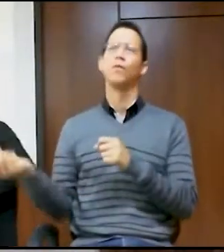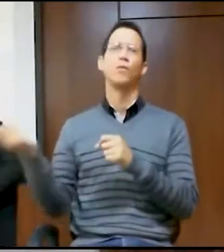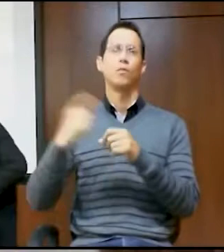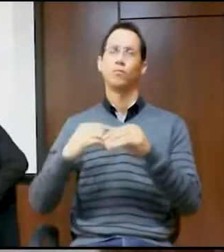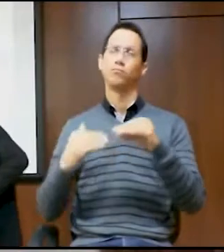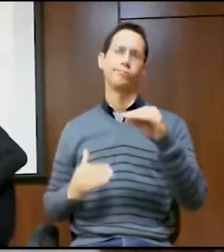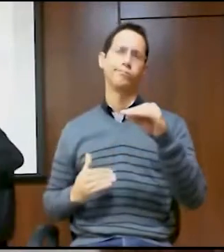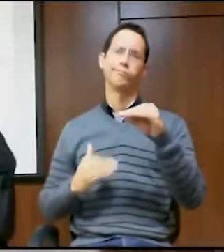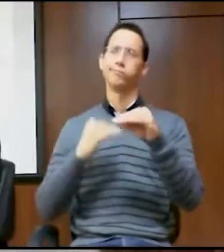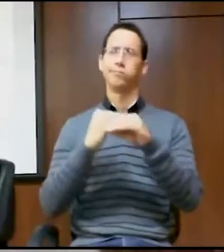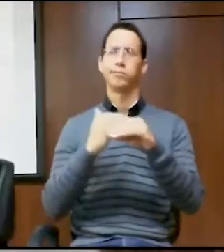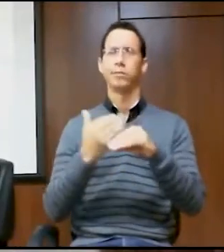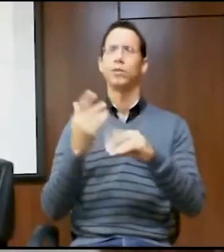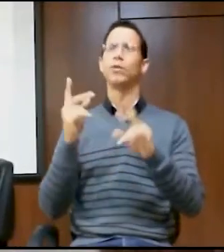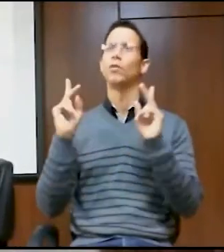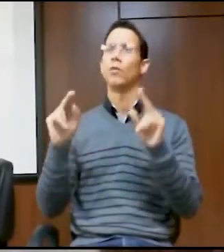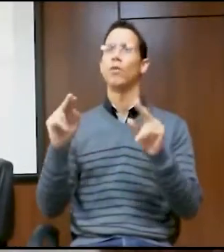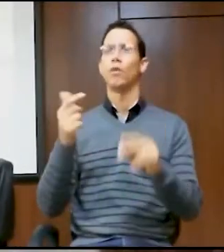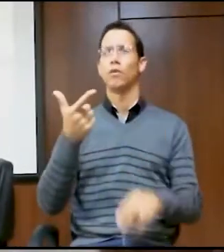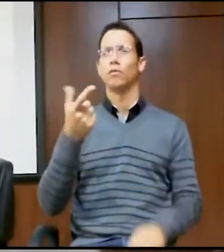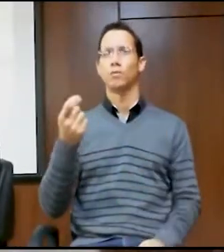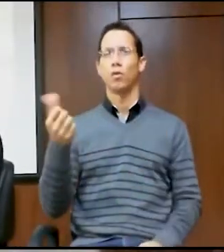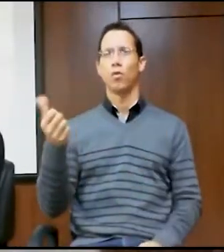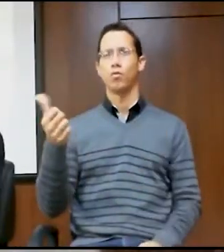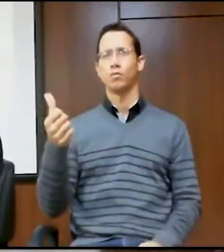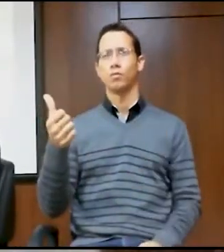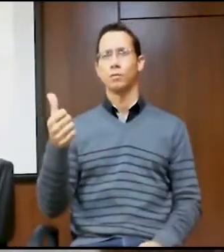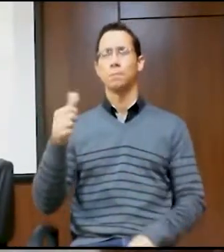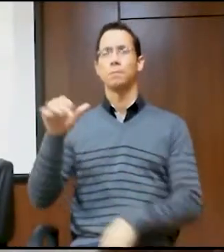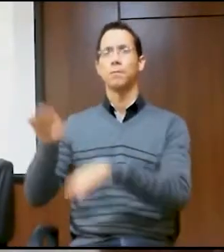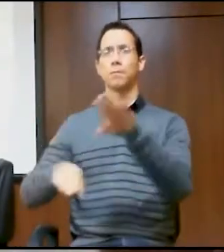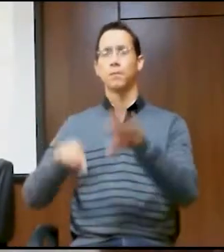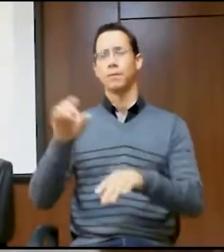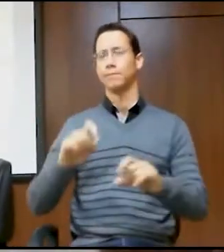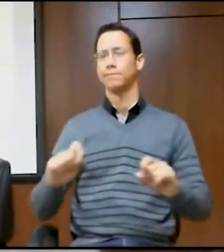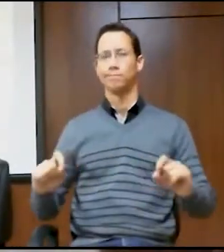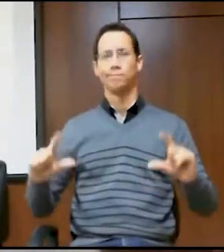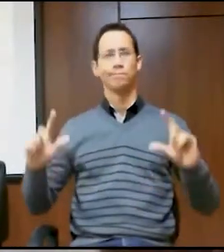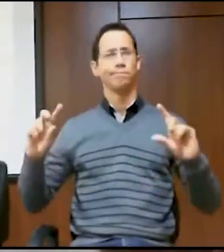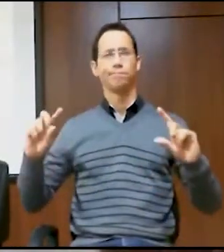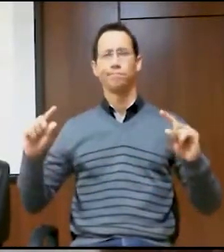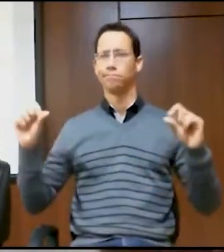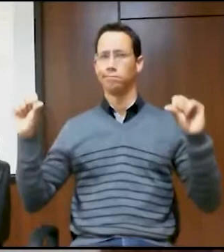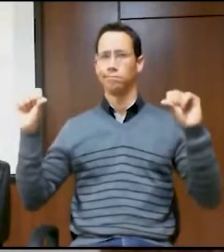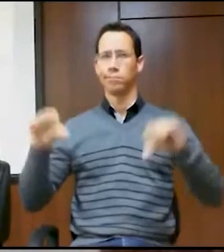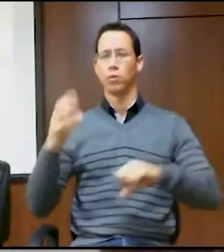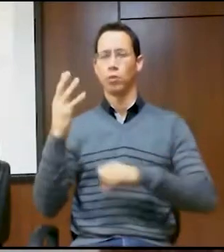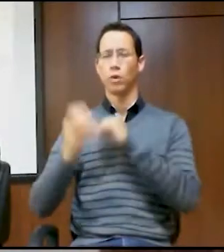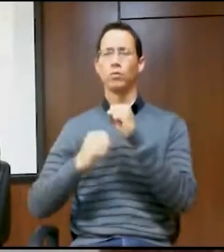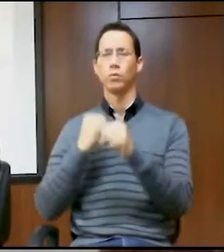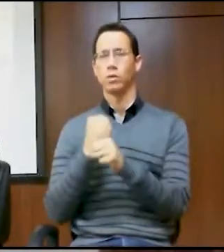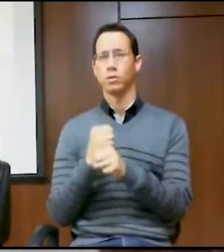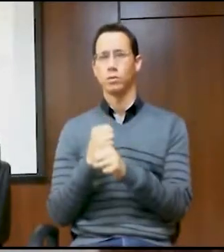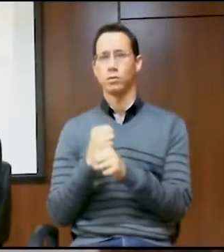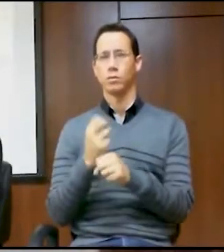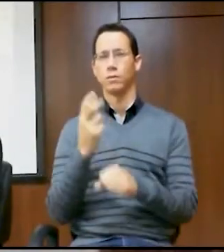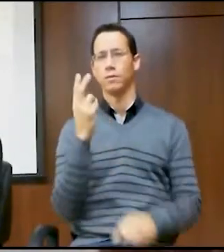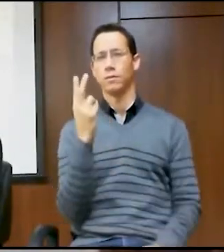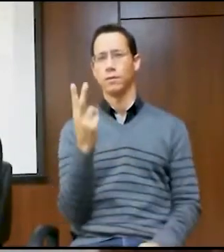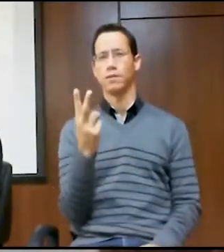de 2011, né? A desigualdade aumentou nos últimos 4 anos. São